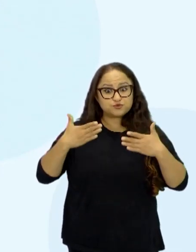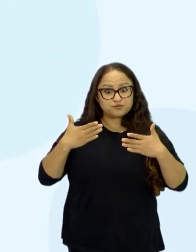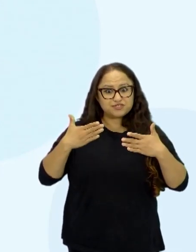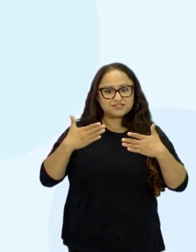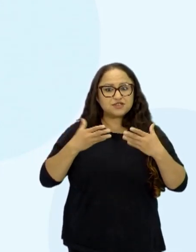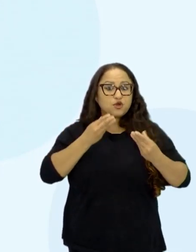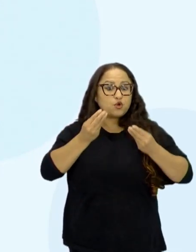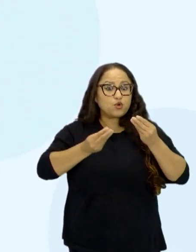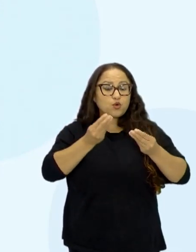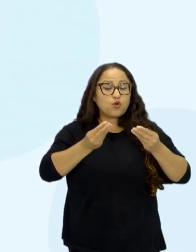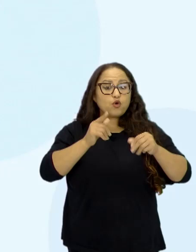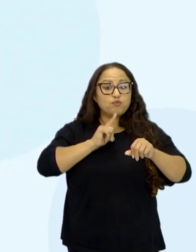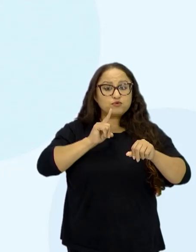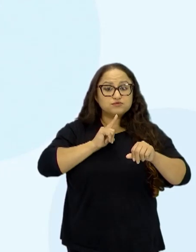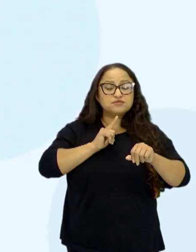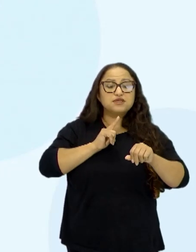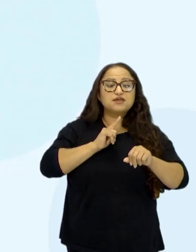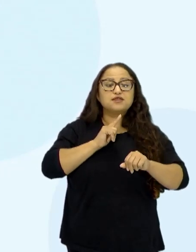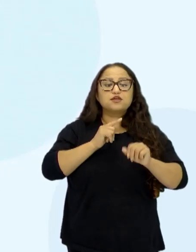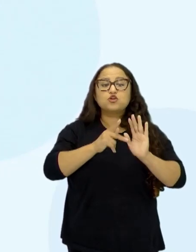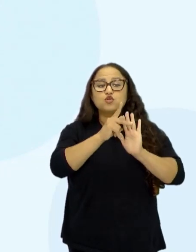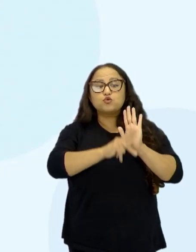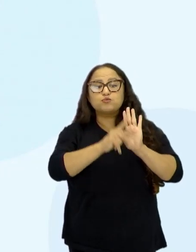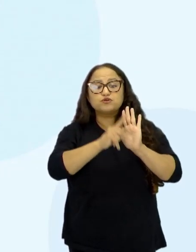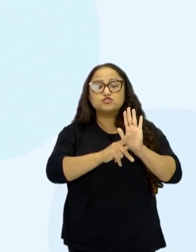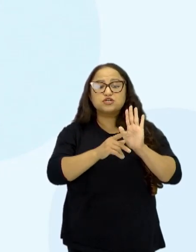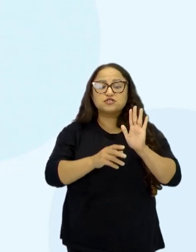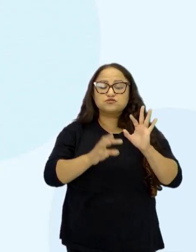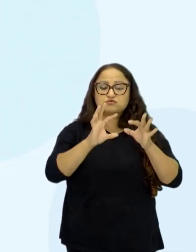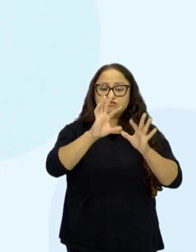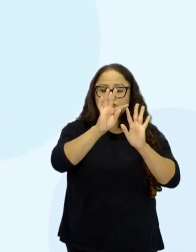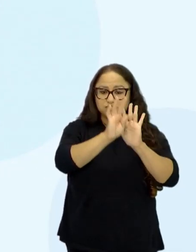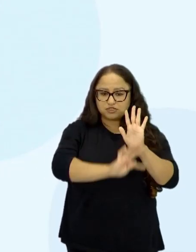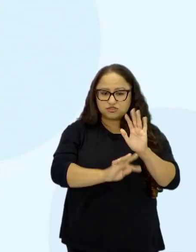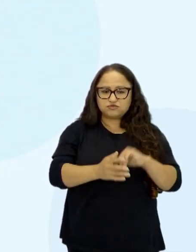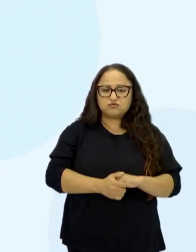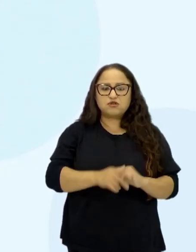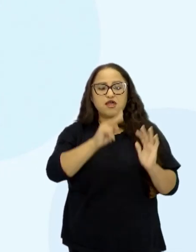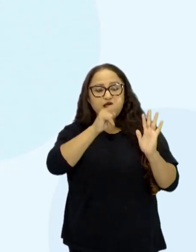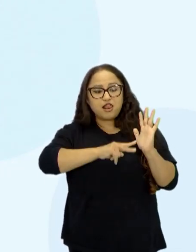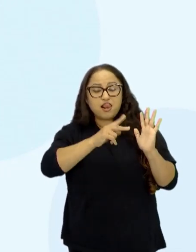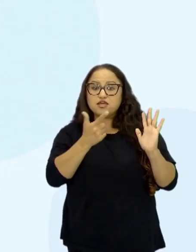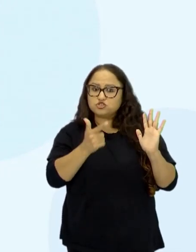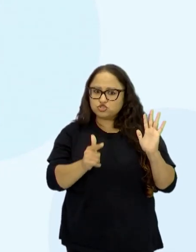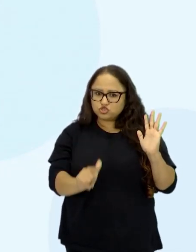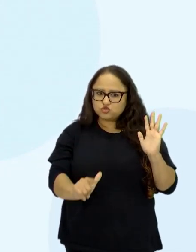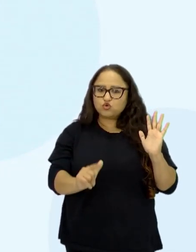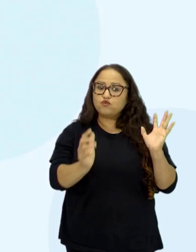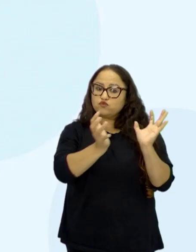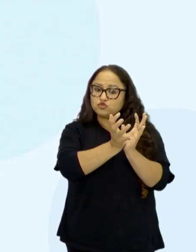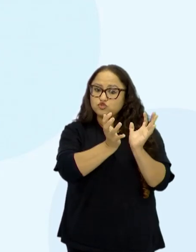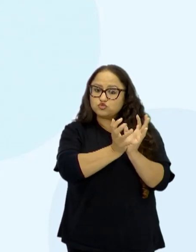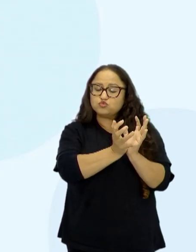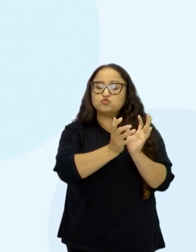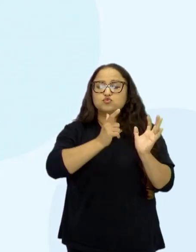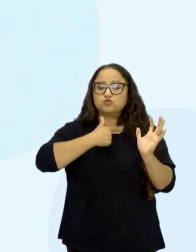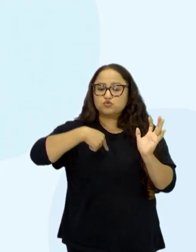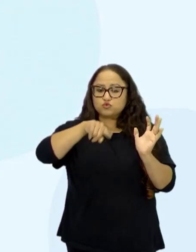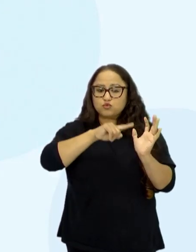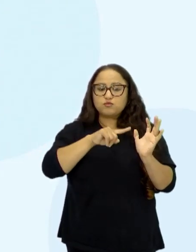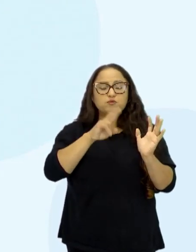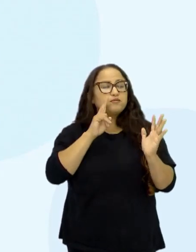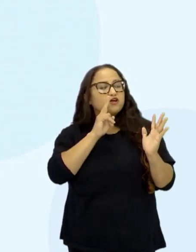como este está inserido no projeto do texto. Reler neste momento, em conjunto com a equipe, o texto para realizar